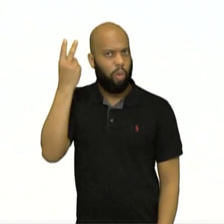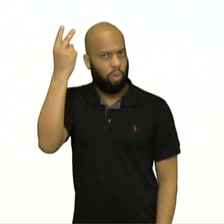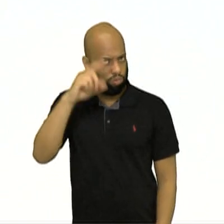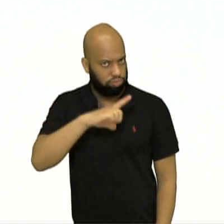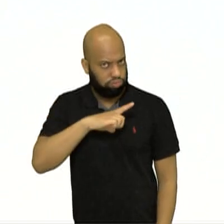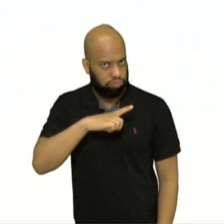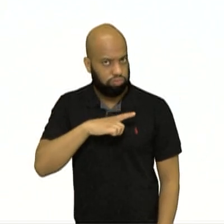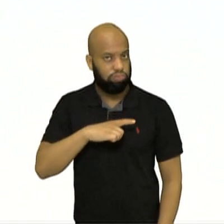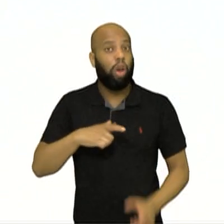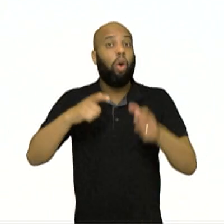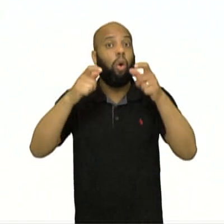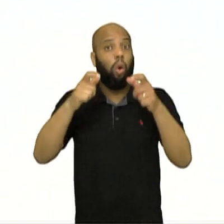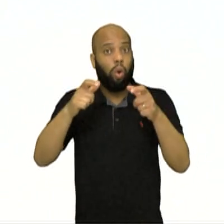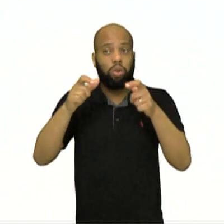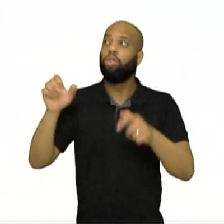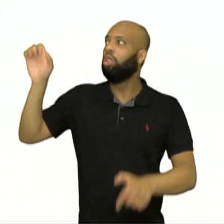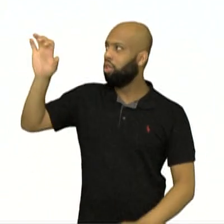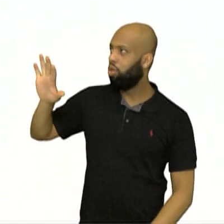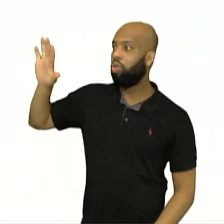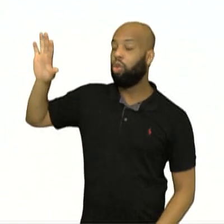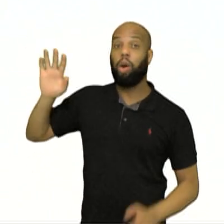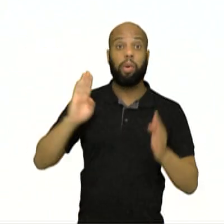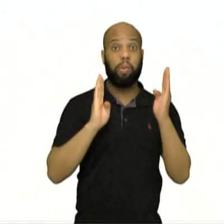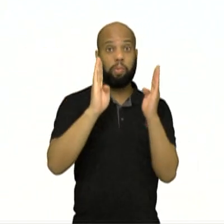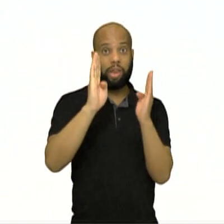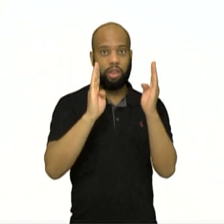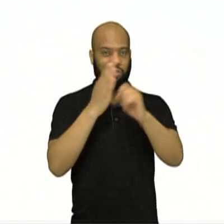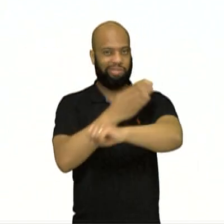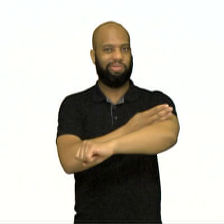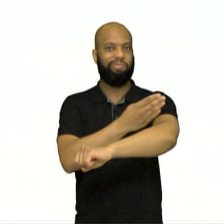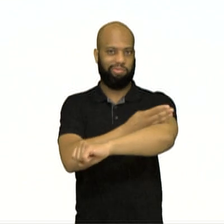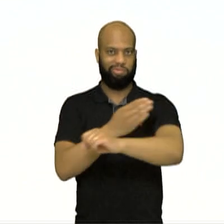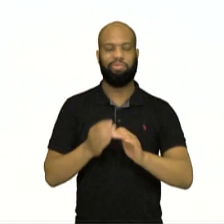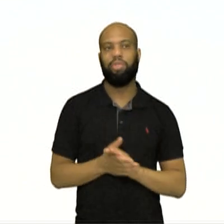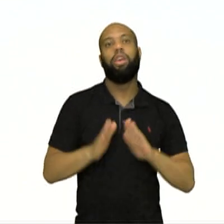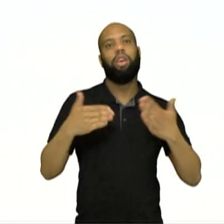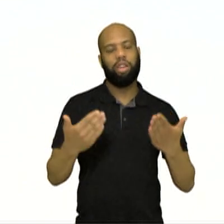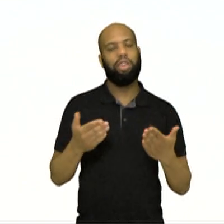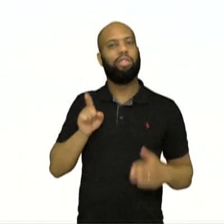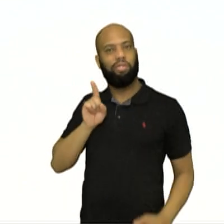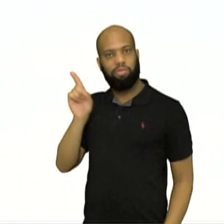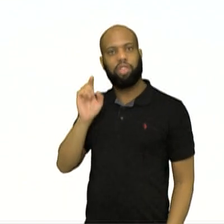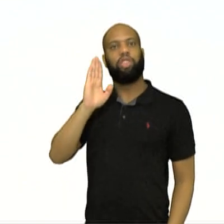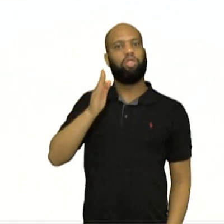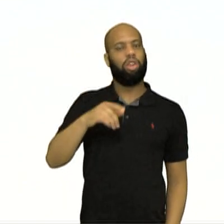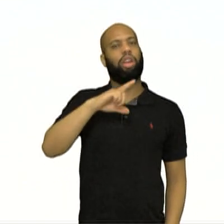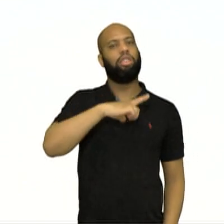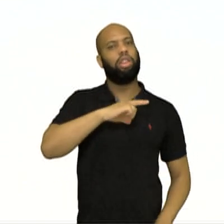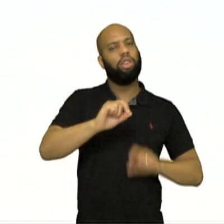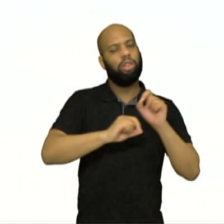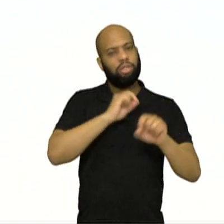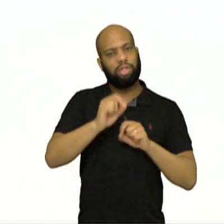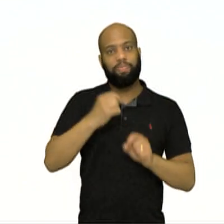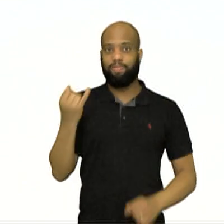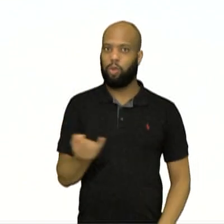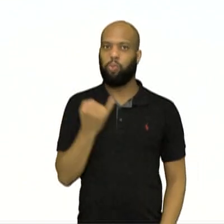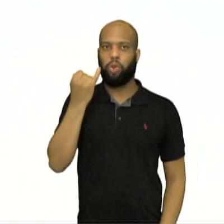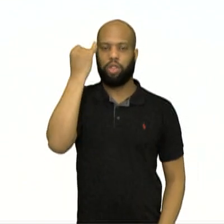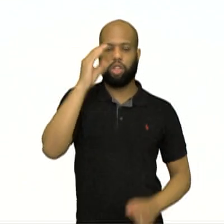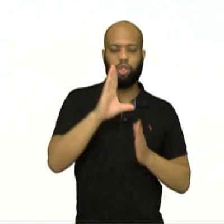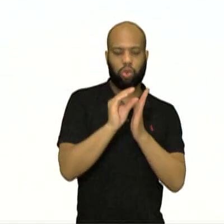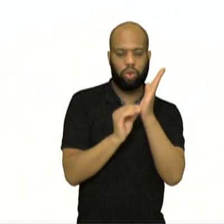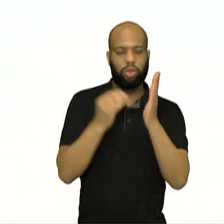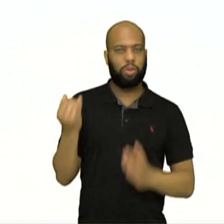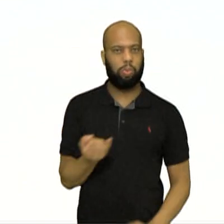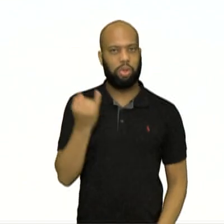desenvolveu na Europa a partir da Idade Média. Então, aqui a gente já tem grande parte do conhecimento do que é necessário a gente saber.